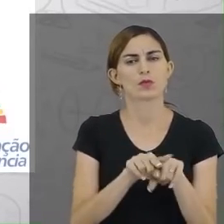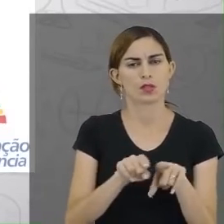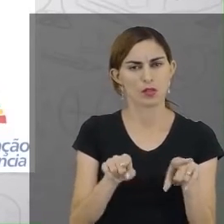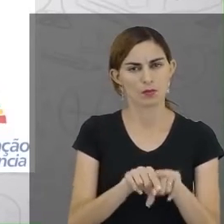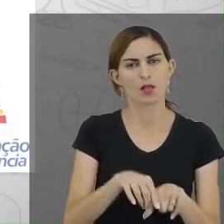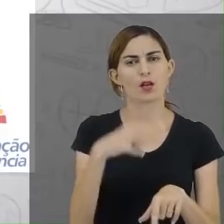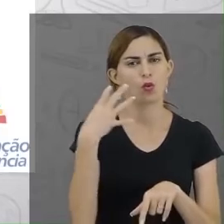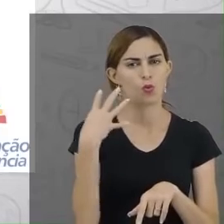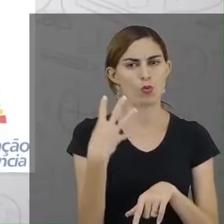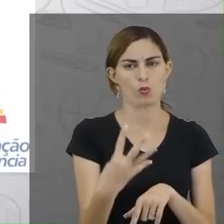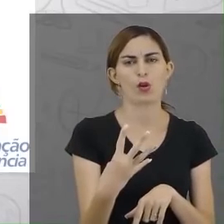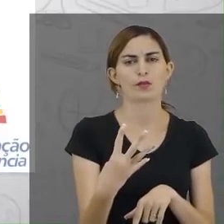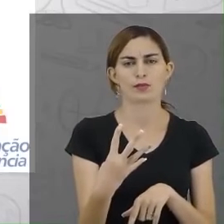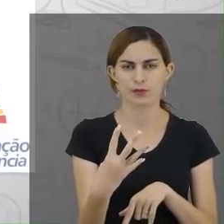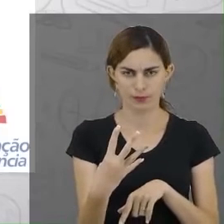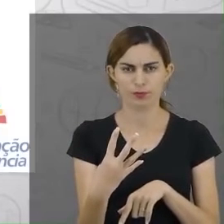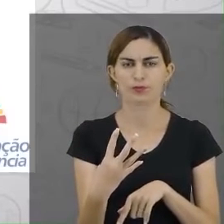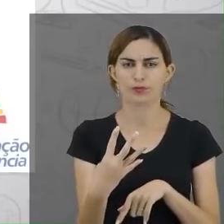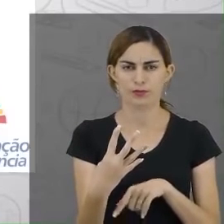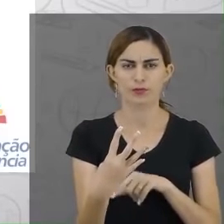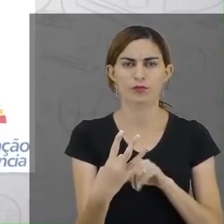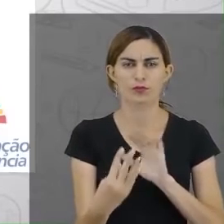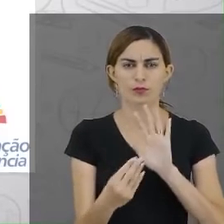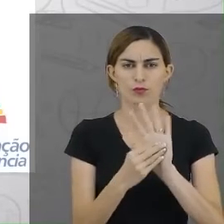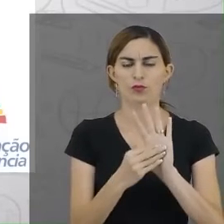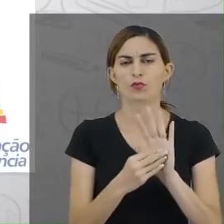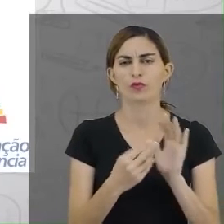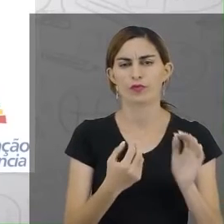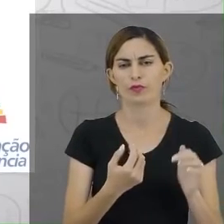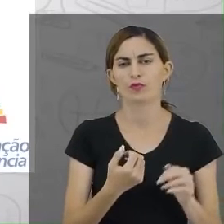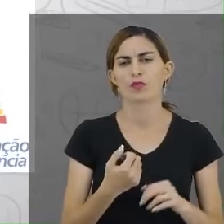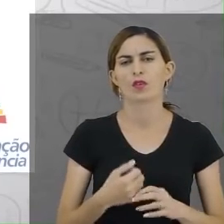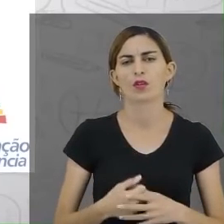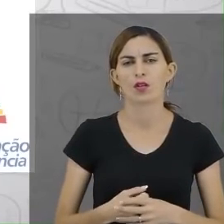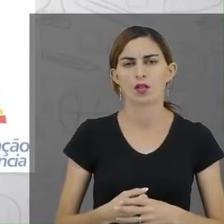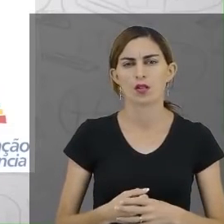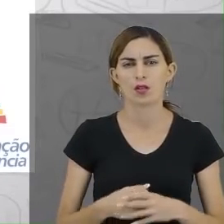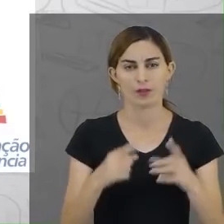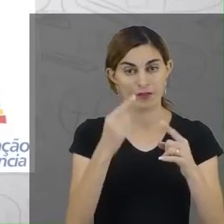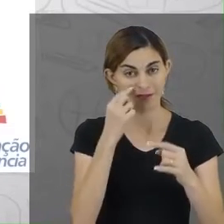No y também vamos apagar e vamos colocar o valor 4.